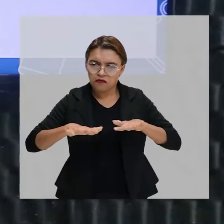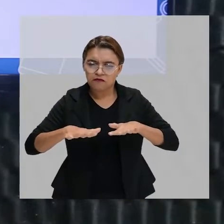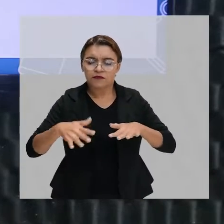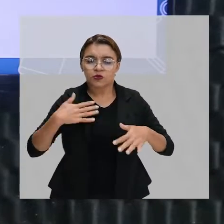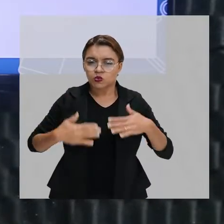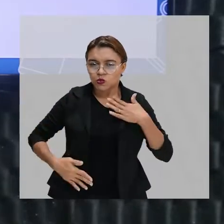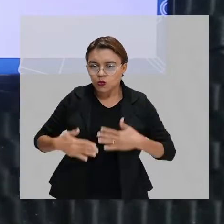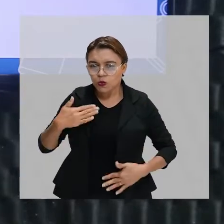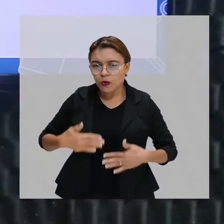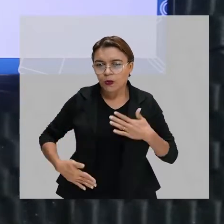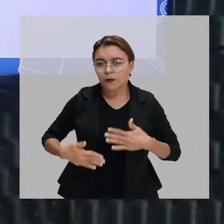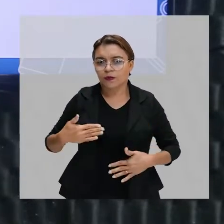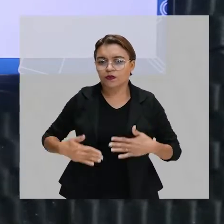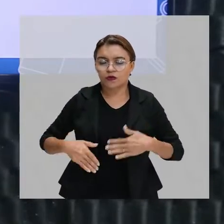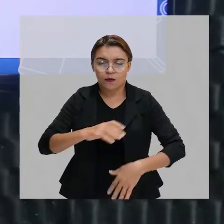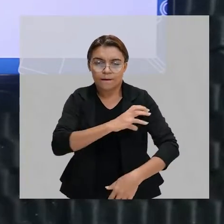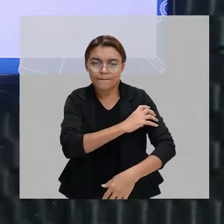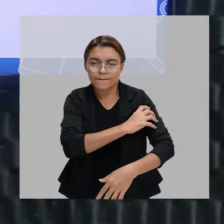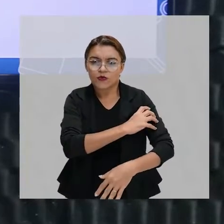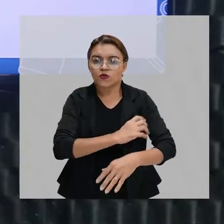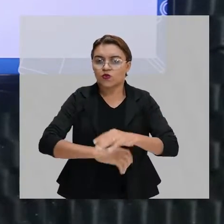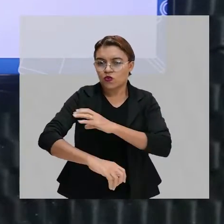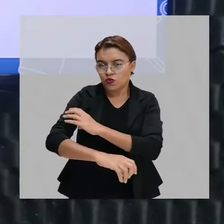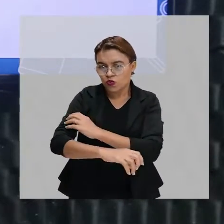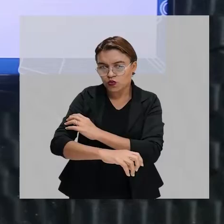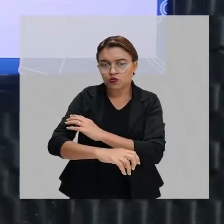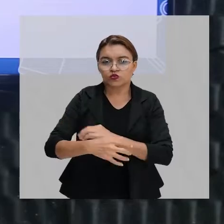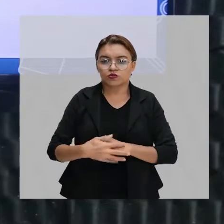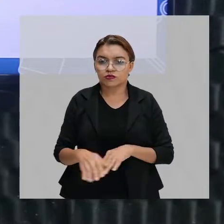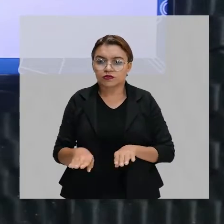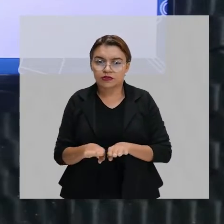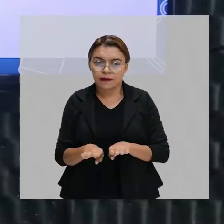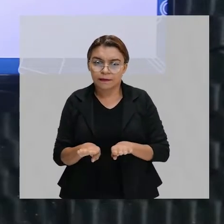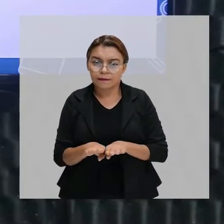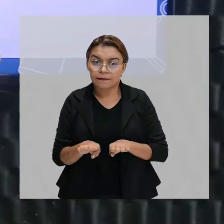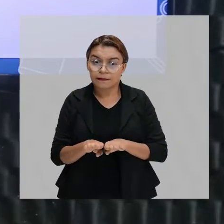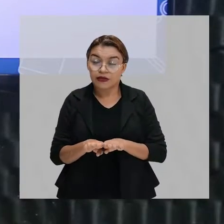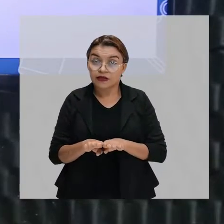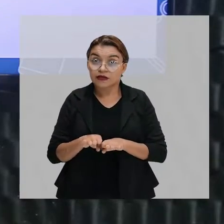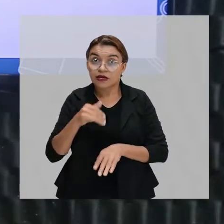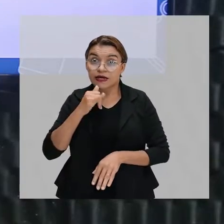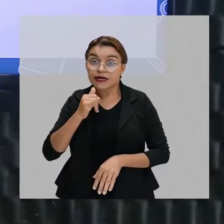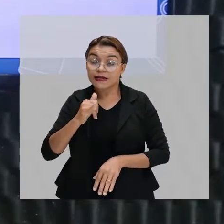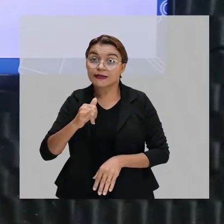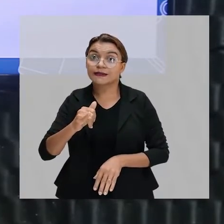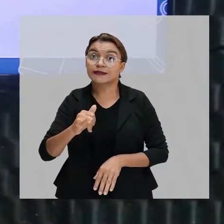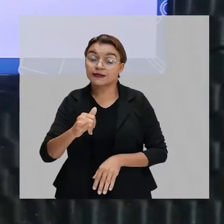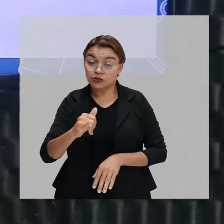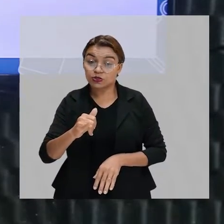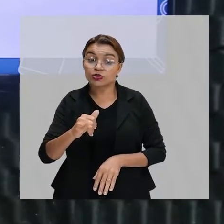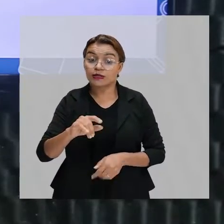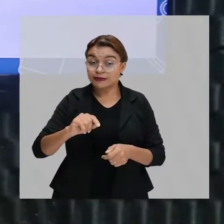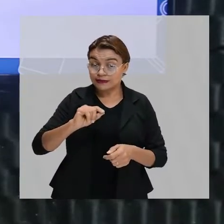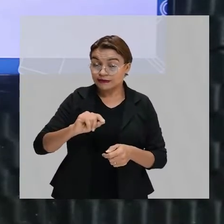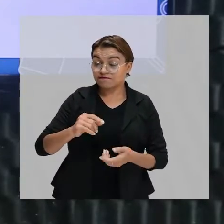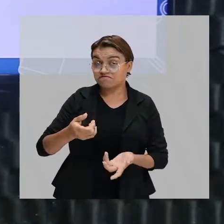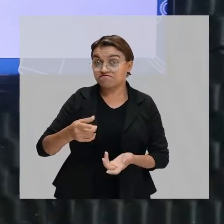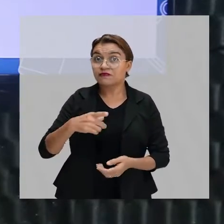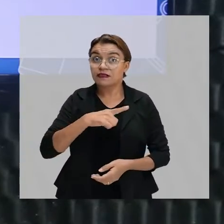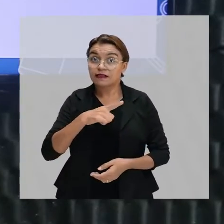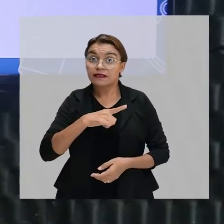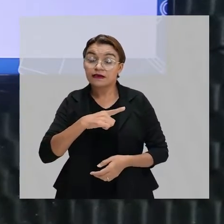produzido pelos músculos esqueléticos que requer gasto de energia que requer um